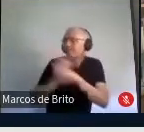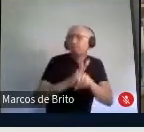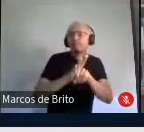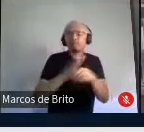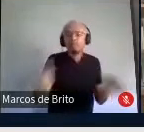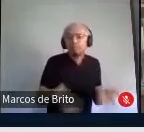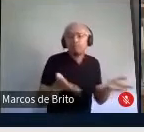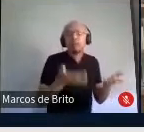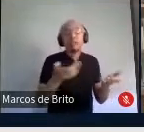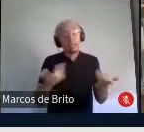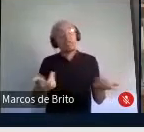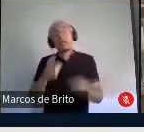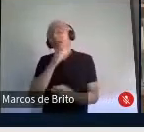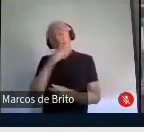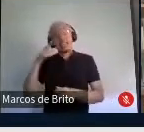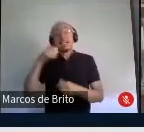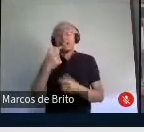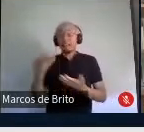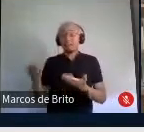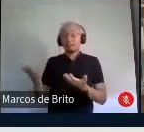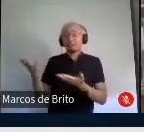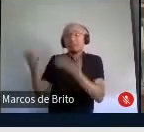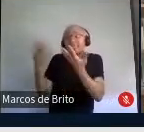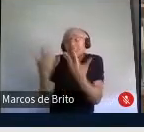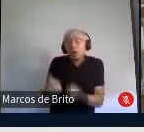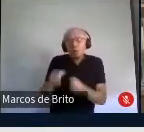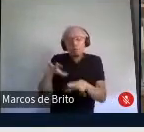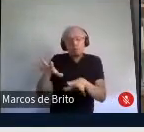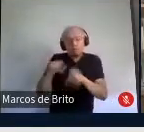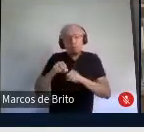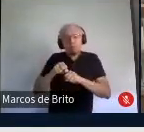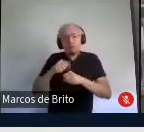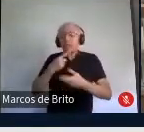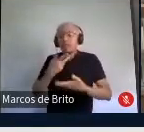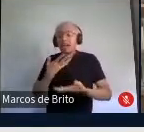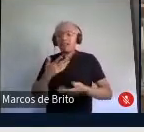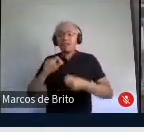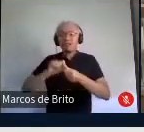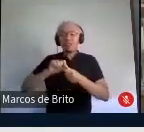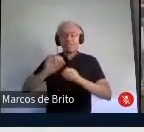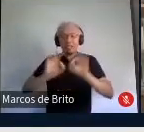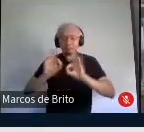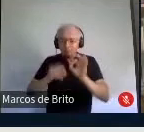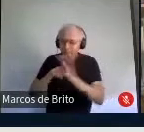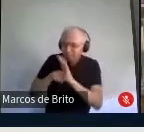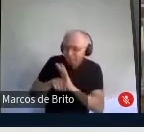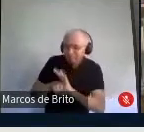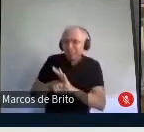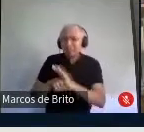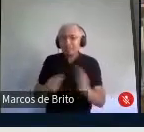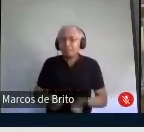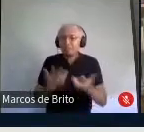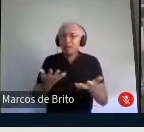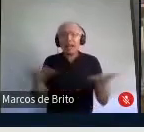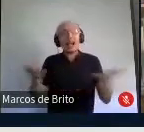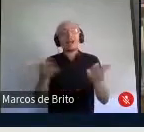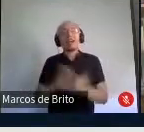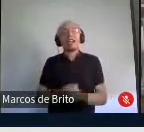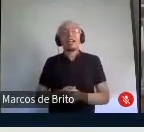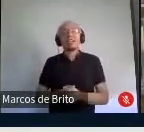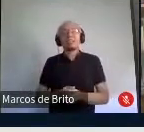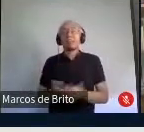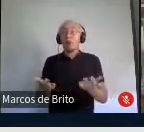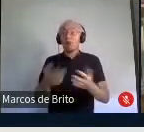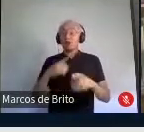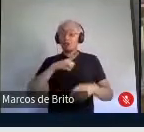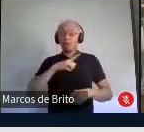Lira trouxe para si e para a gente também esse trabalho. Lira, hoje nós temos então